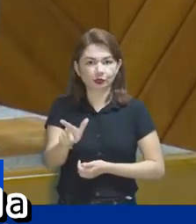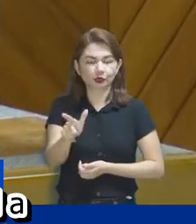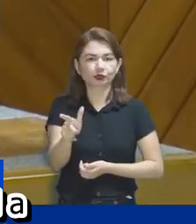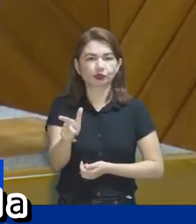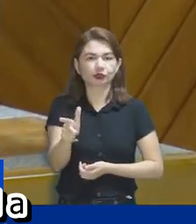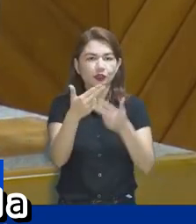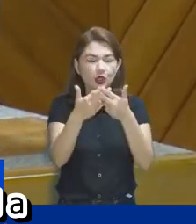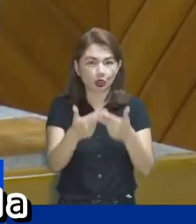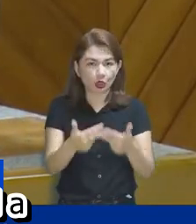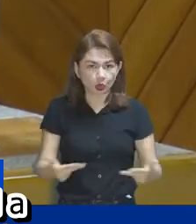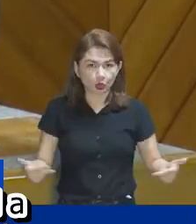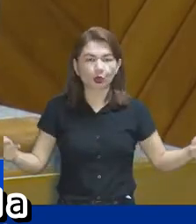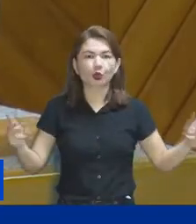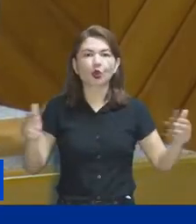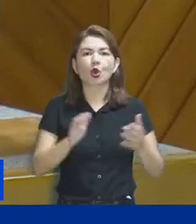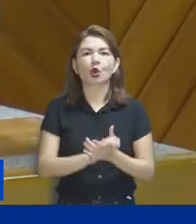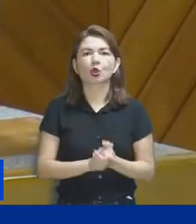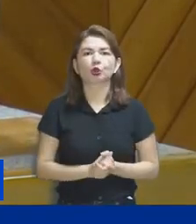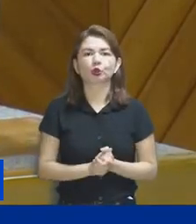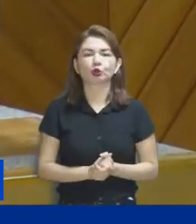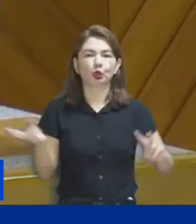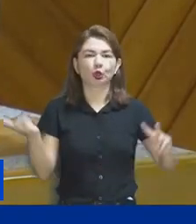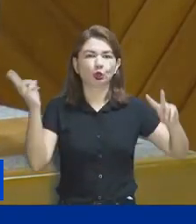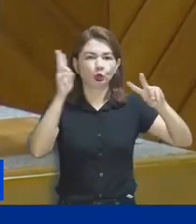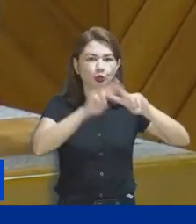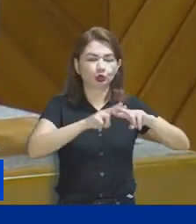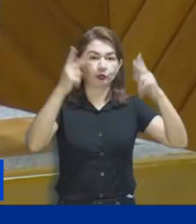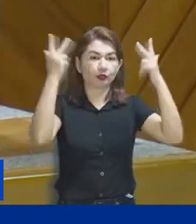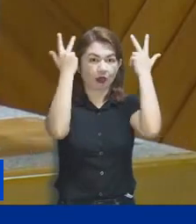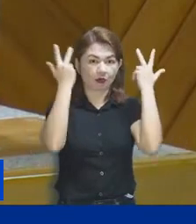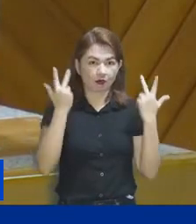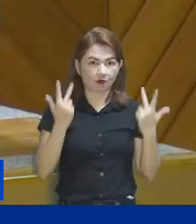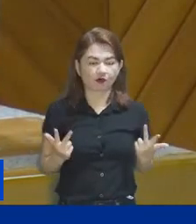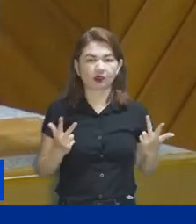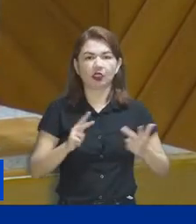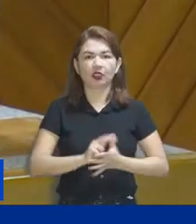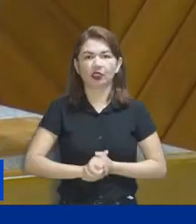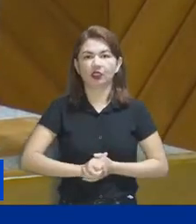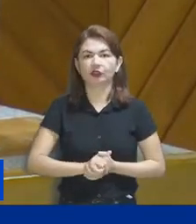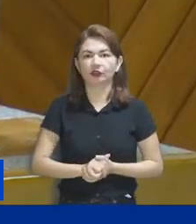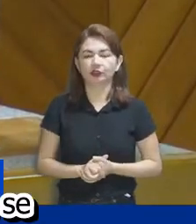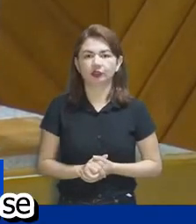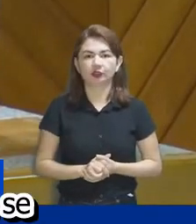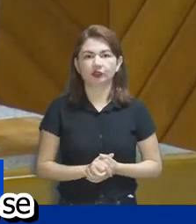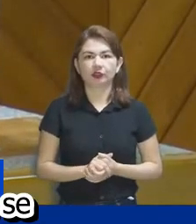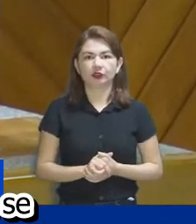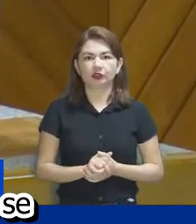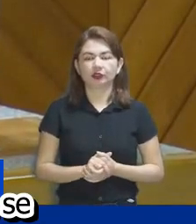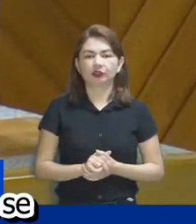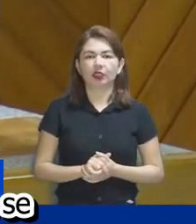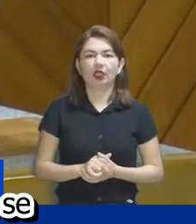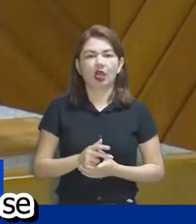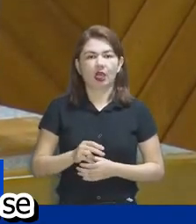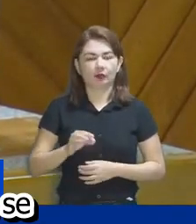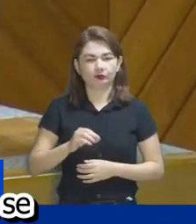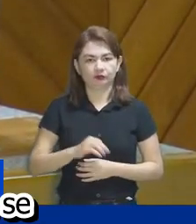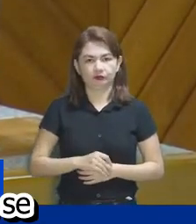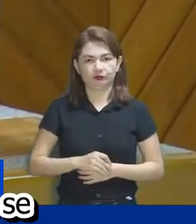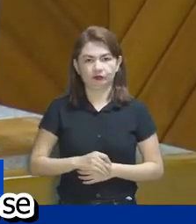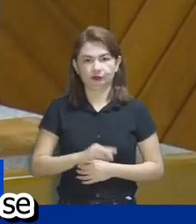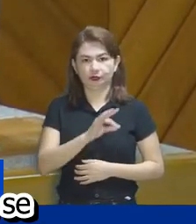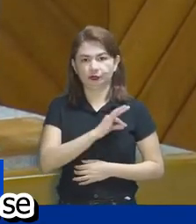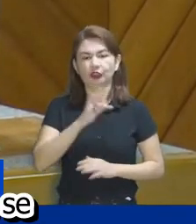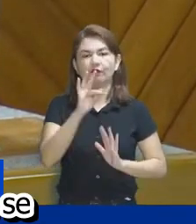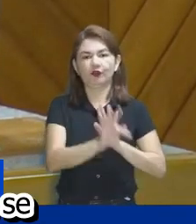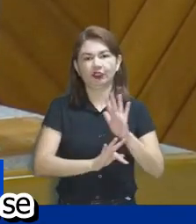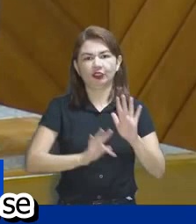do auto de prisão em flagrante de João Diomedes Oliveira Aragão, nas declarações da Polícia Federal,